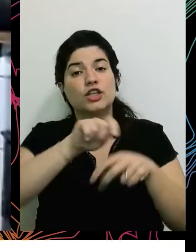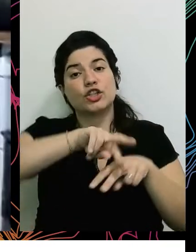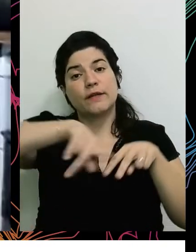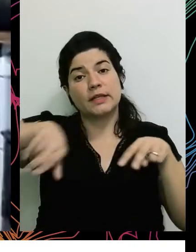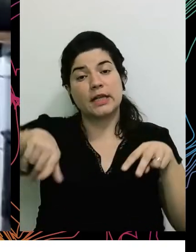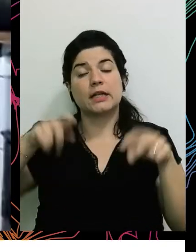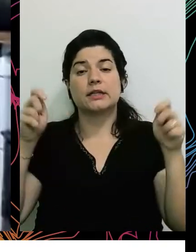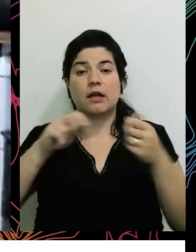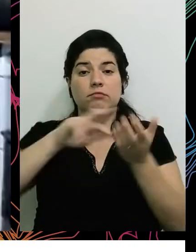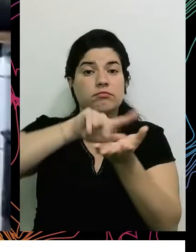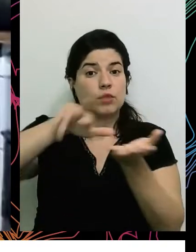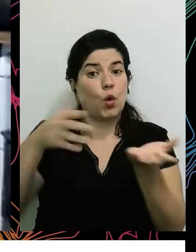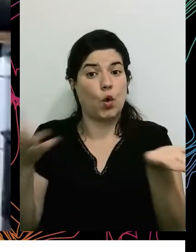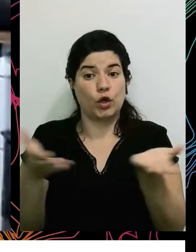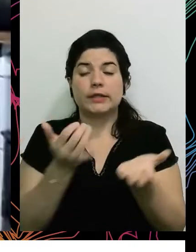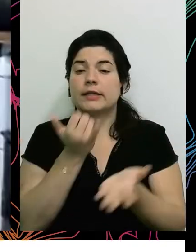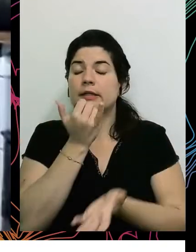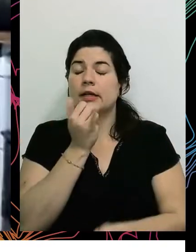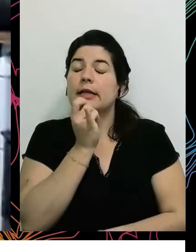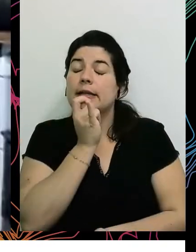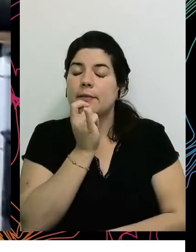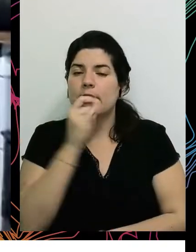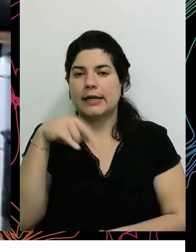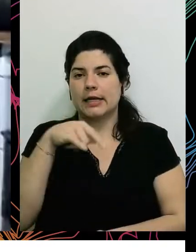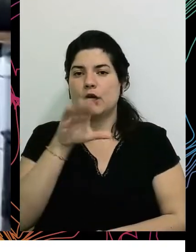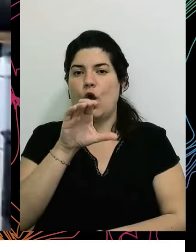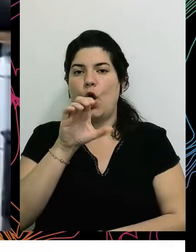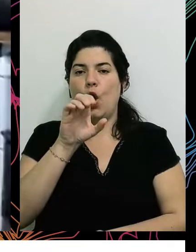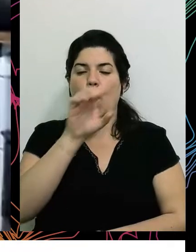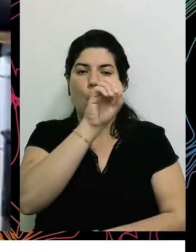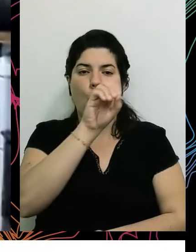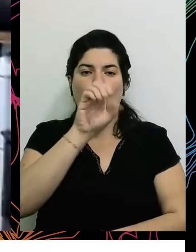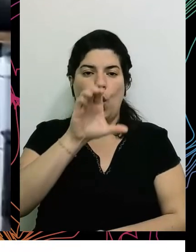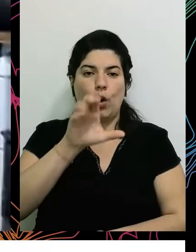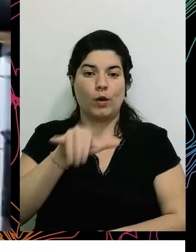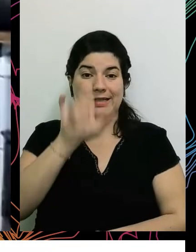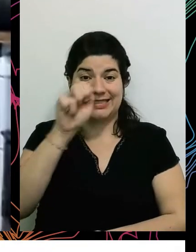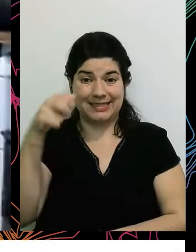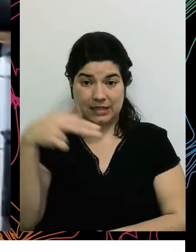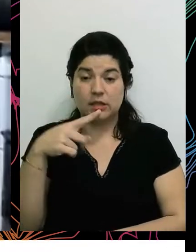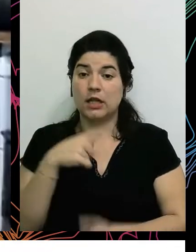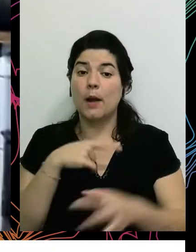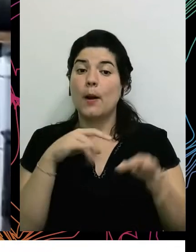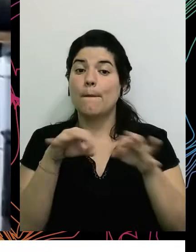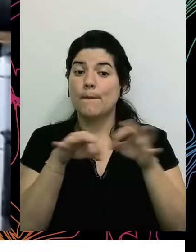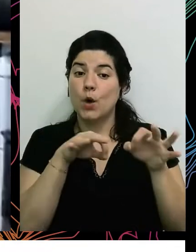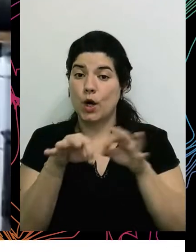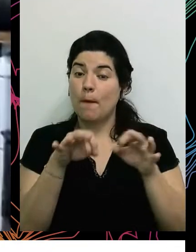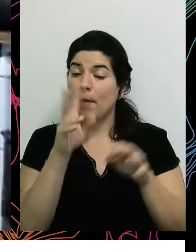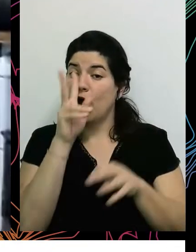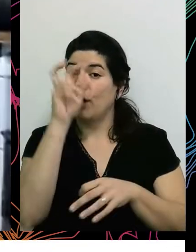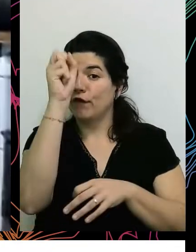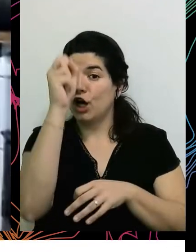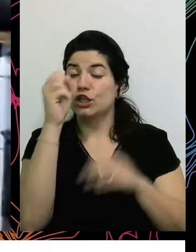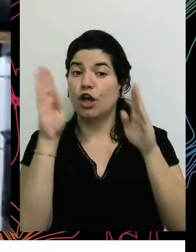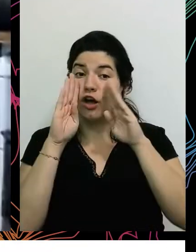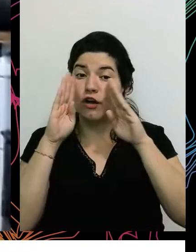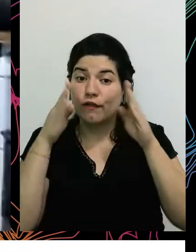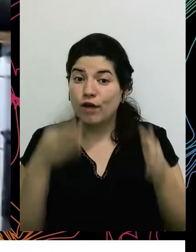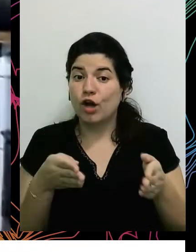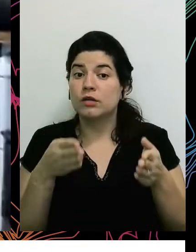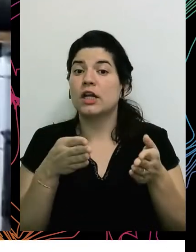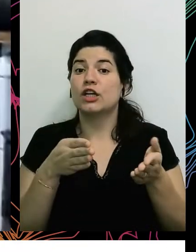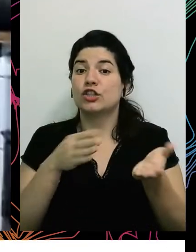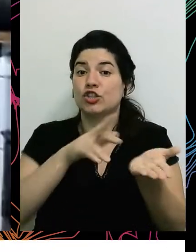aqui na Ocean, nós temos um programa forte voltado para a diversidade, onde nós temos grupos